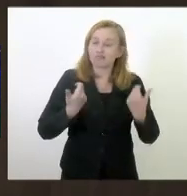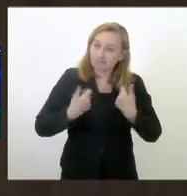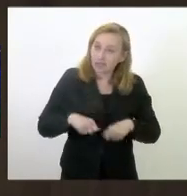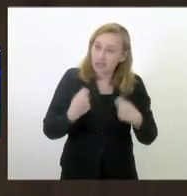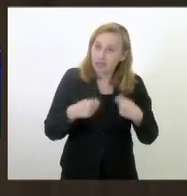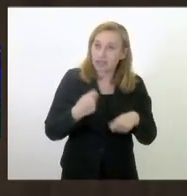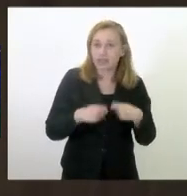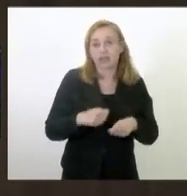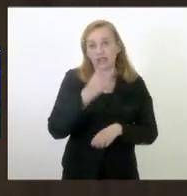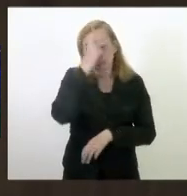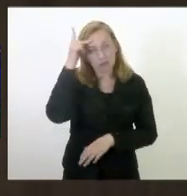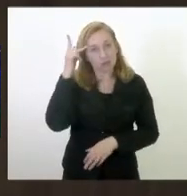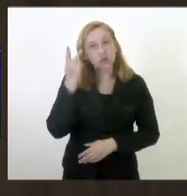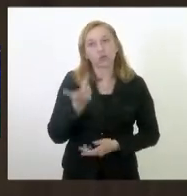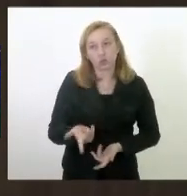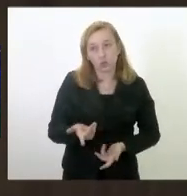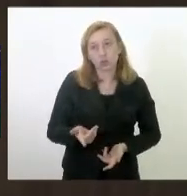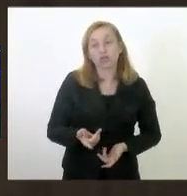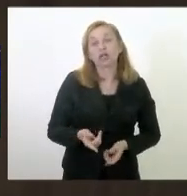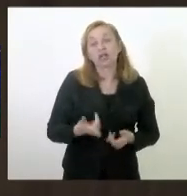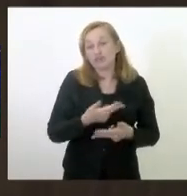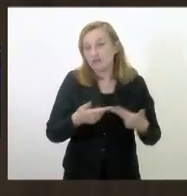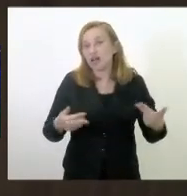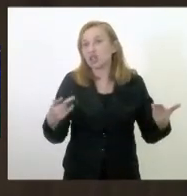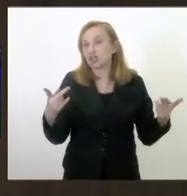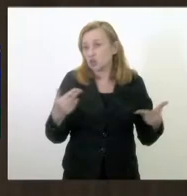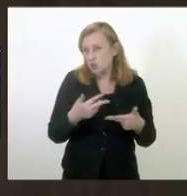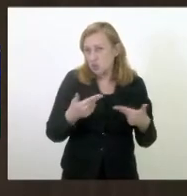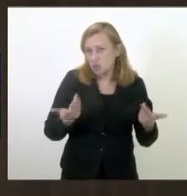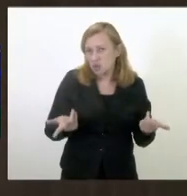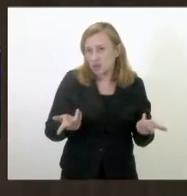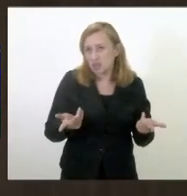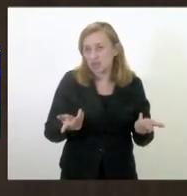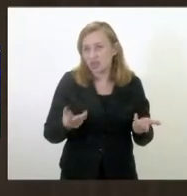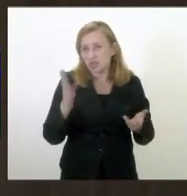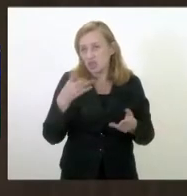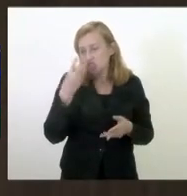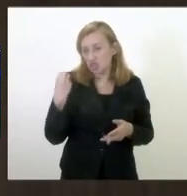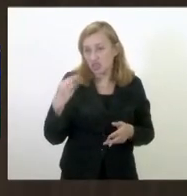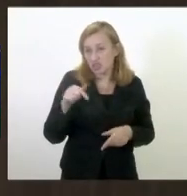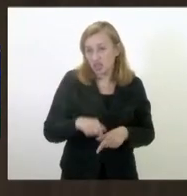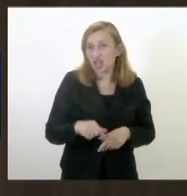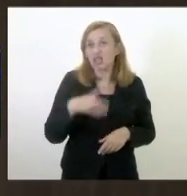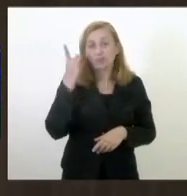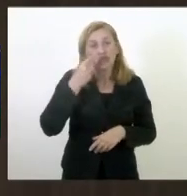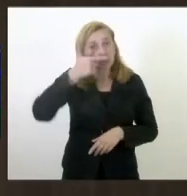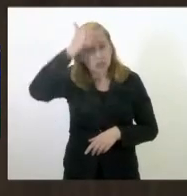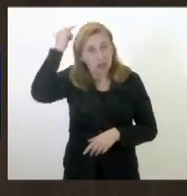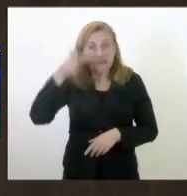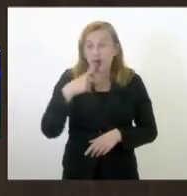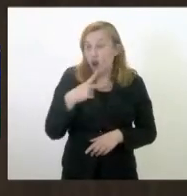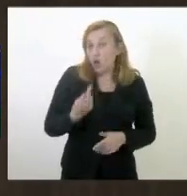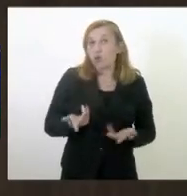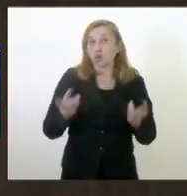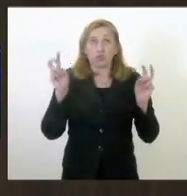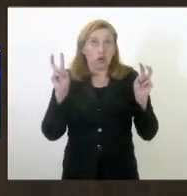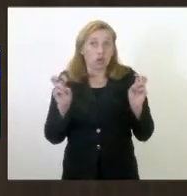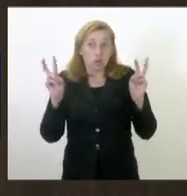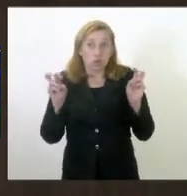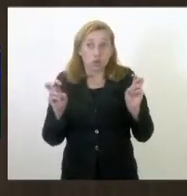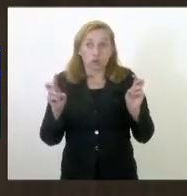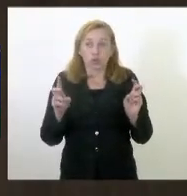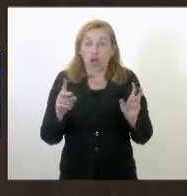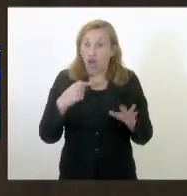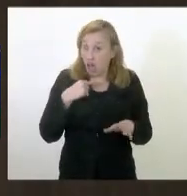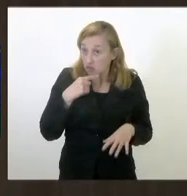necessidade das pessoas. E muitas coisas se passaram aqui. O doutor Luiz Paulo falou sobre a questão, eu não